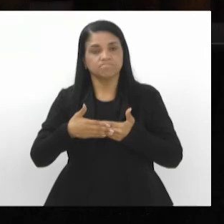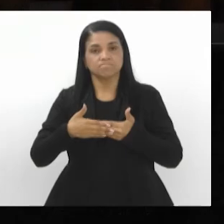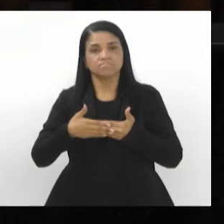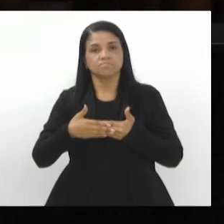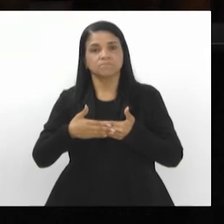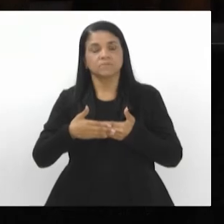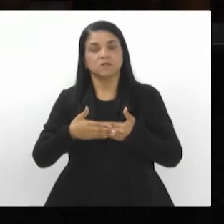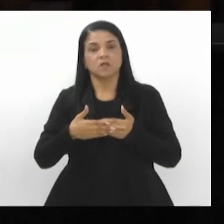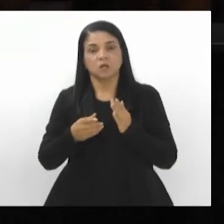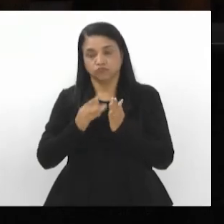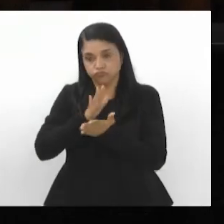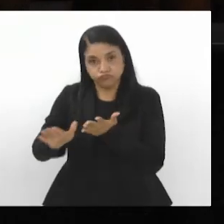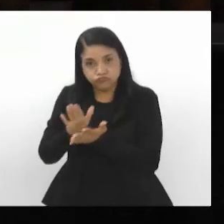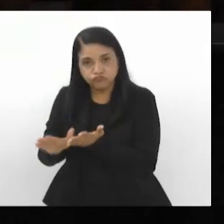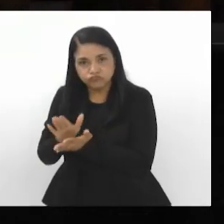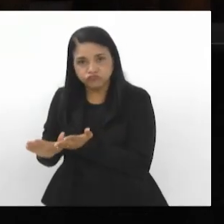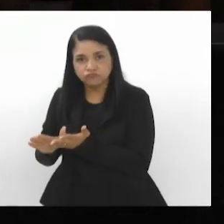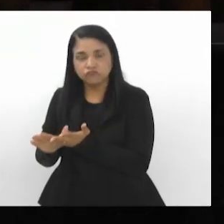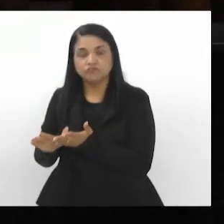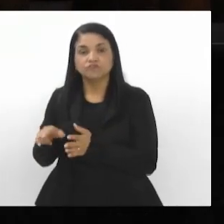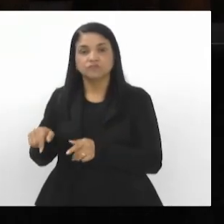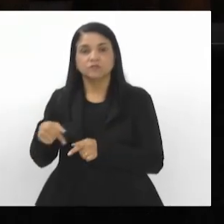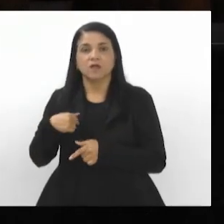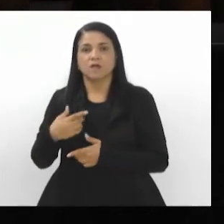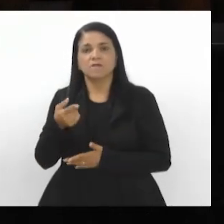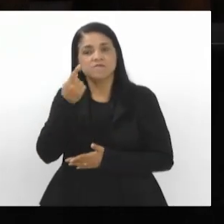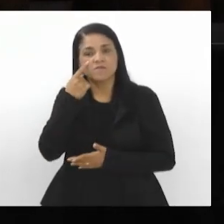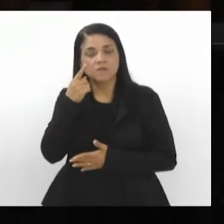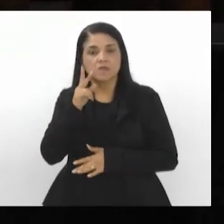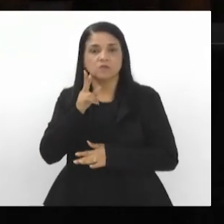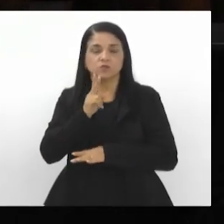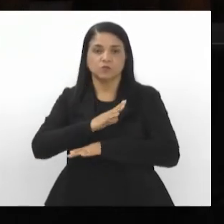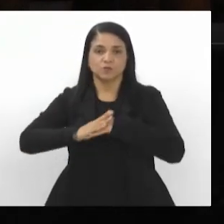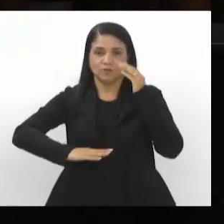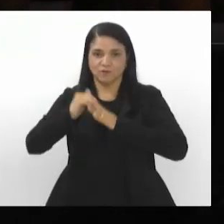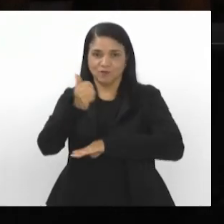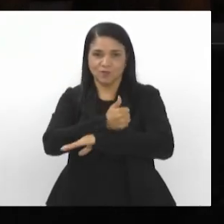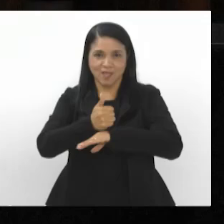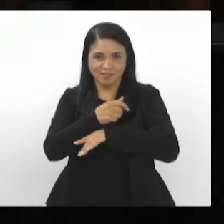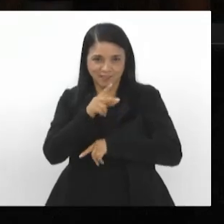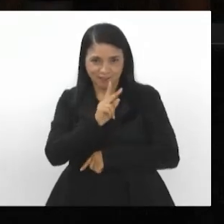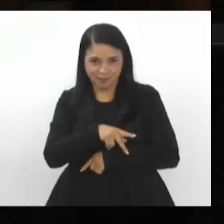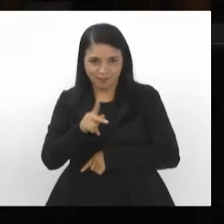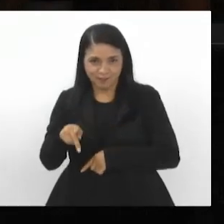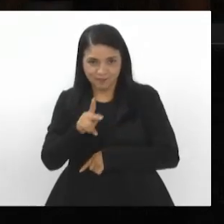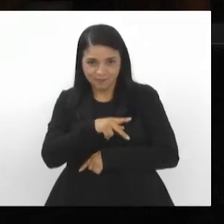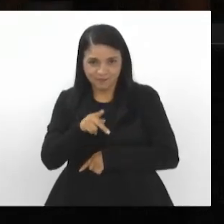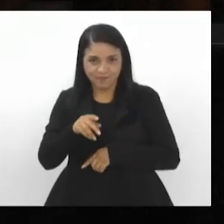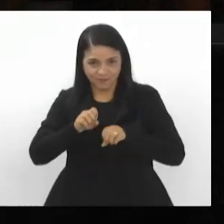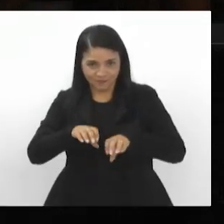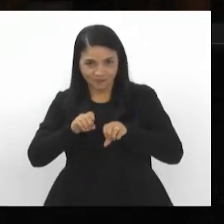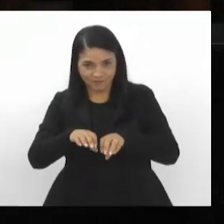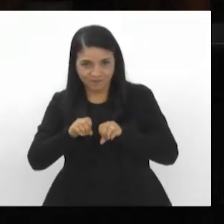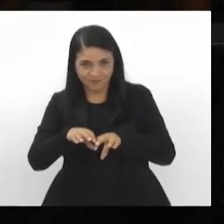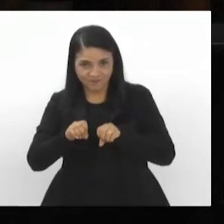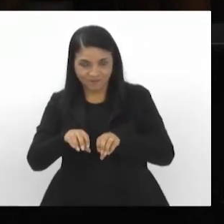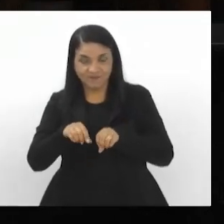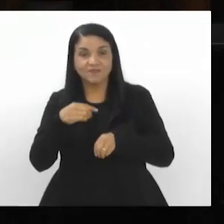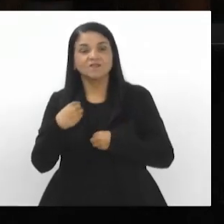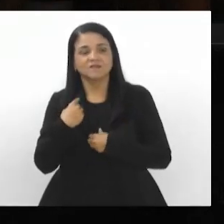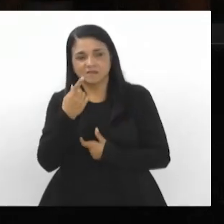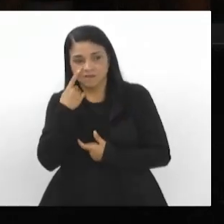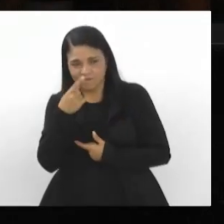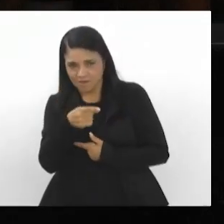que ele está fazendo com os profissionais da educação, né? Esperou a eleição passar para sacrificar os profissionais da educação.